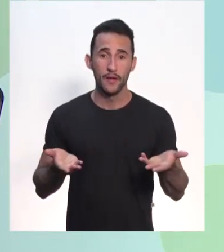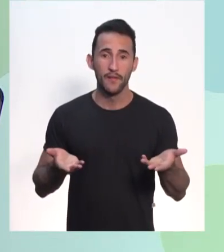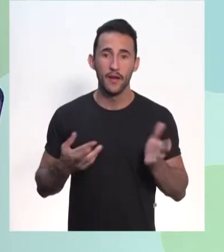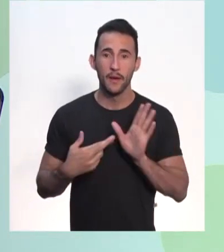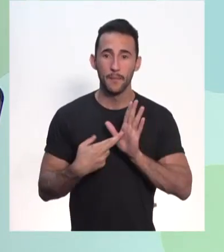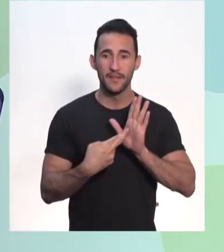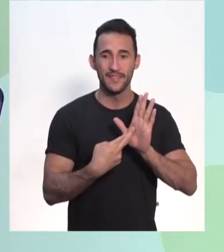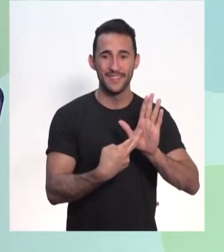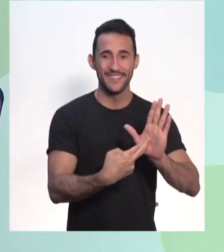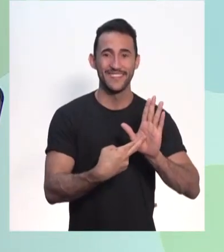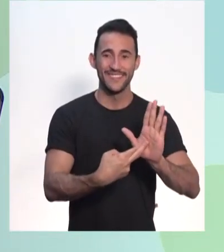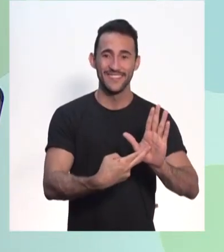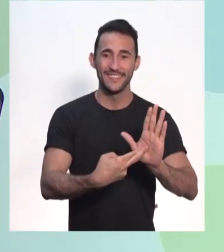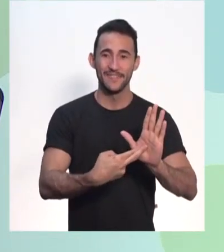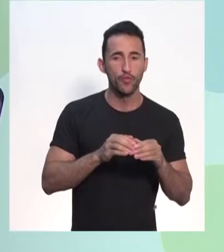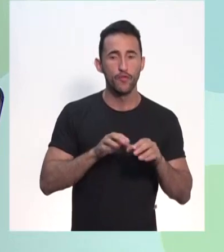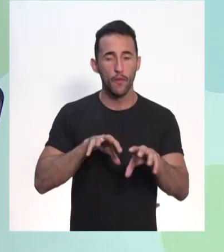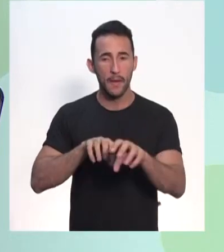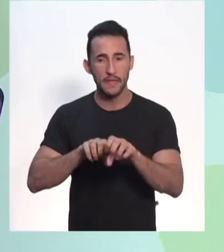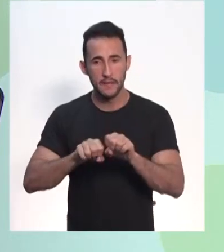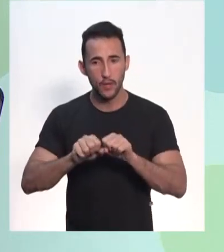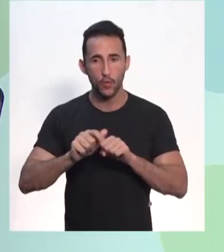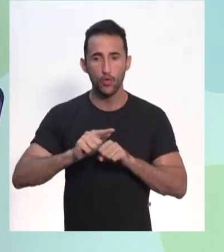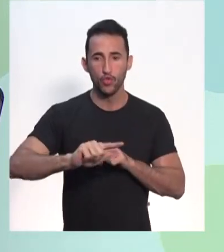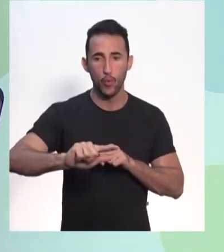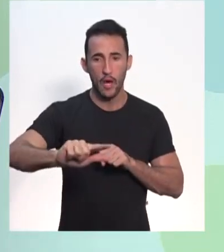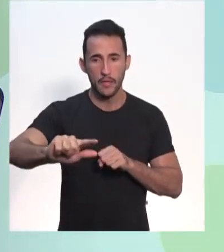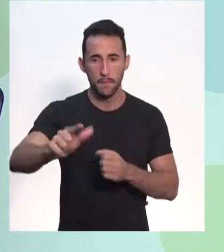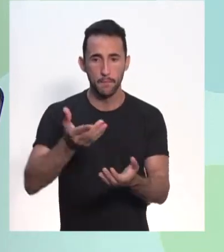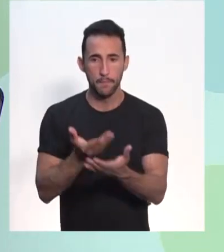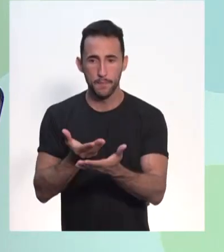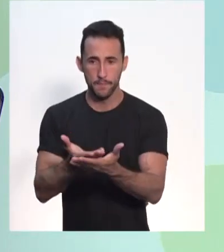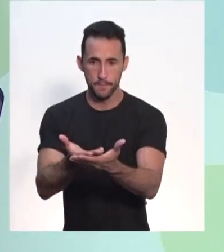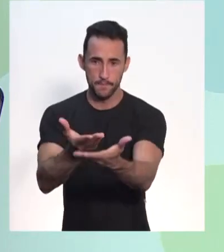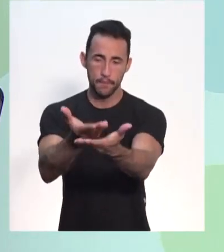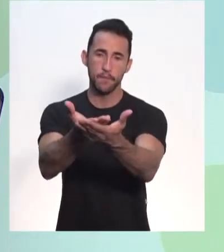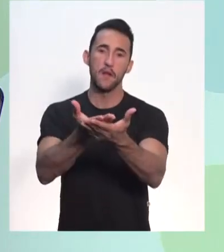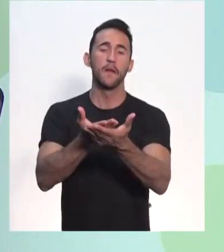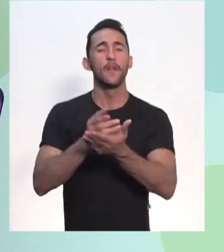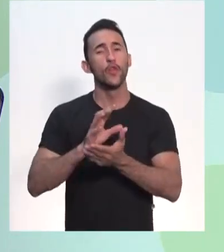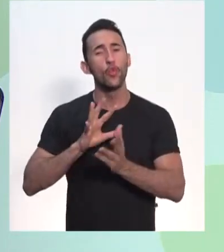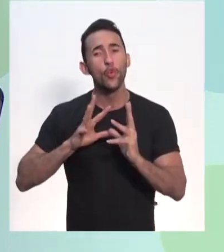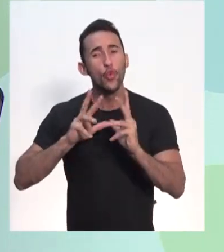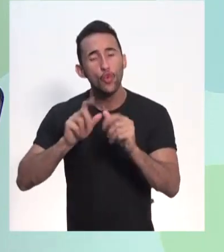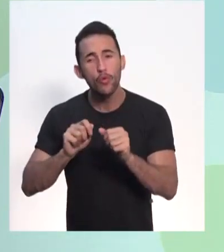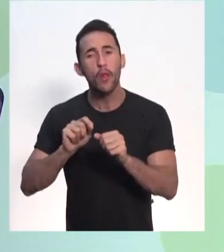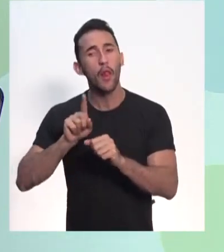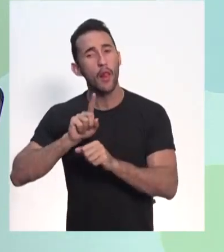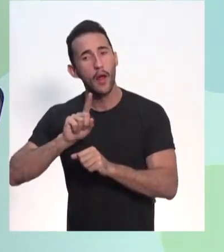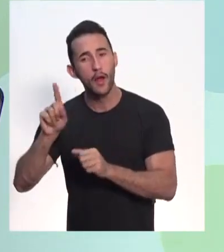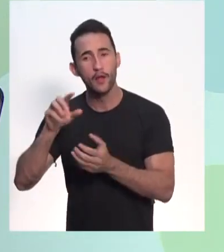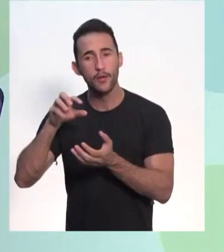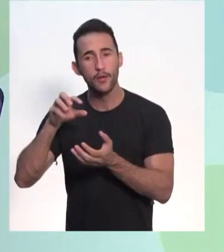aluno. Porque se fizermos isso, não vai dar certo. Nós sabemos disso, né? A família está lá para dar o apoio, ela é fundamental, mas a família